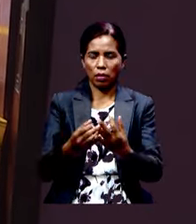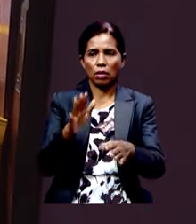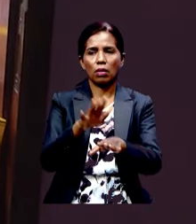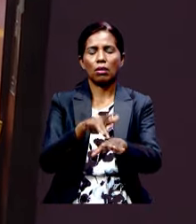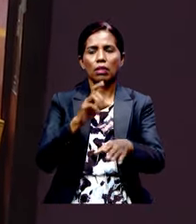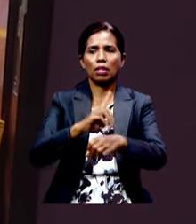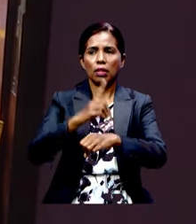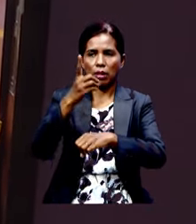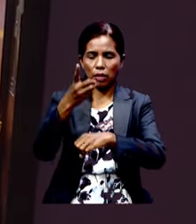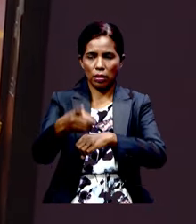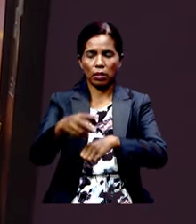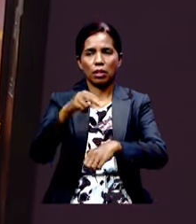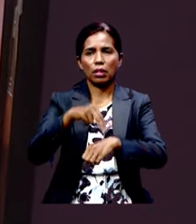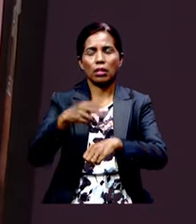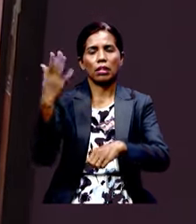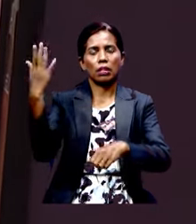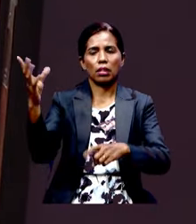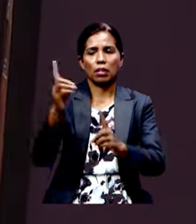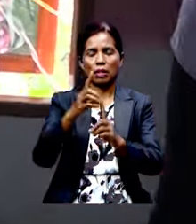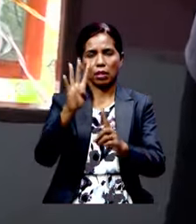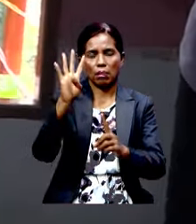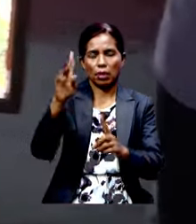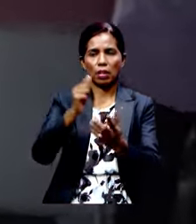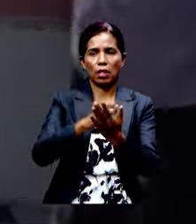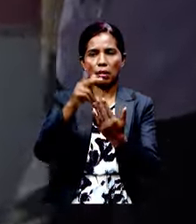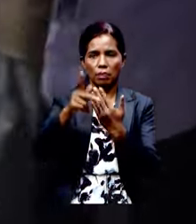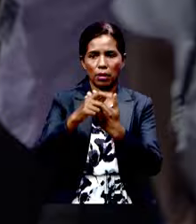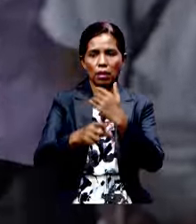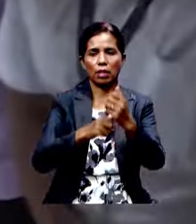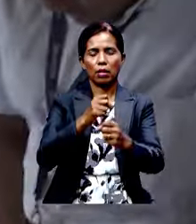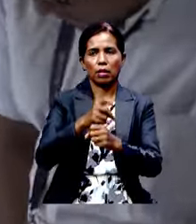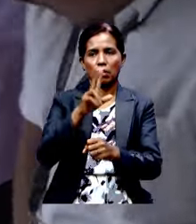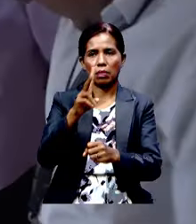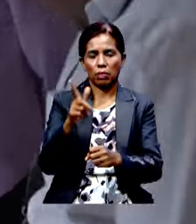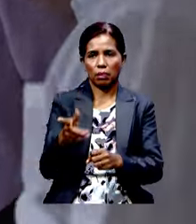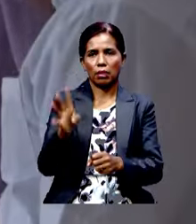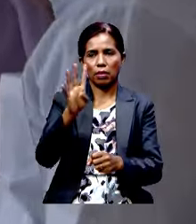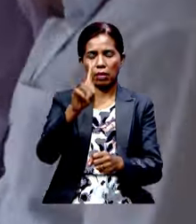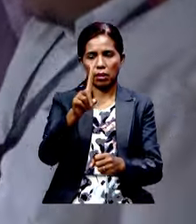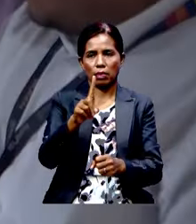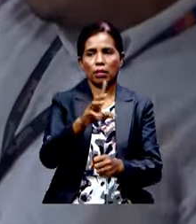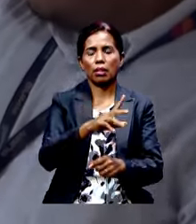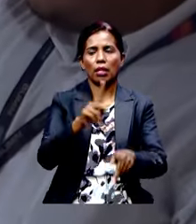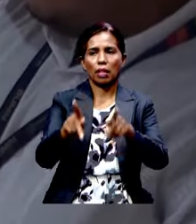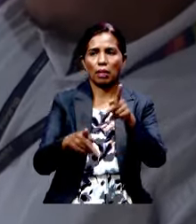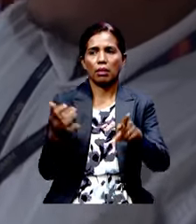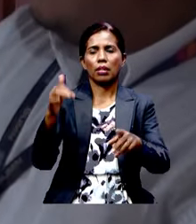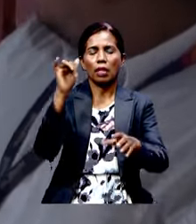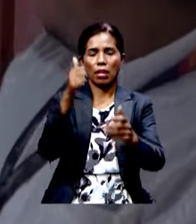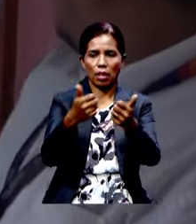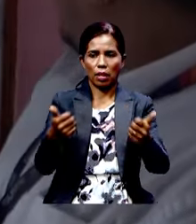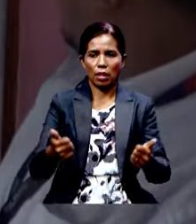se desastre natural e loron hat abril tinari hundua ruan lore sinja. Beneficiária Sira Hela e